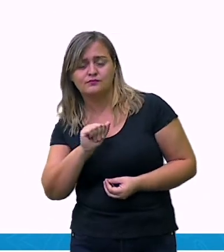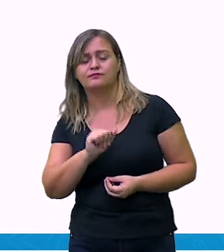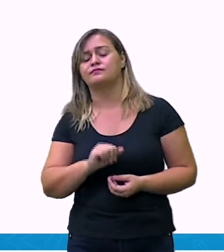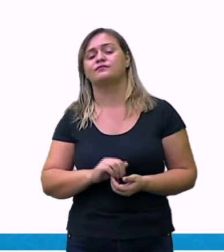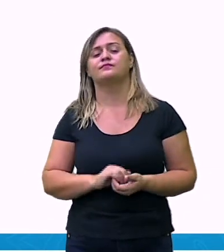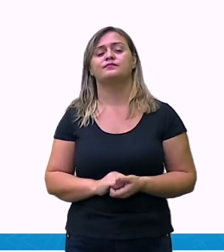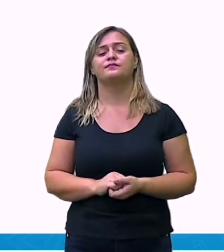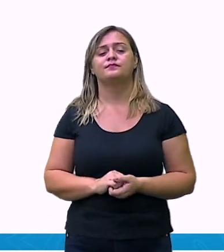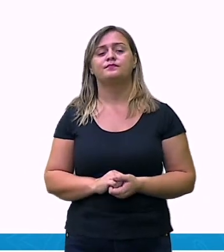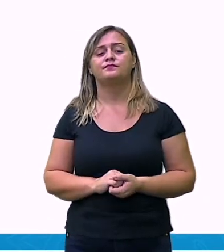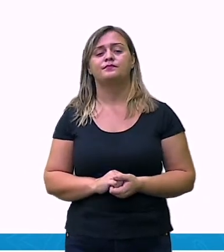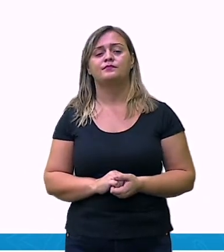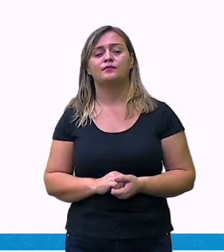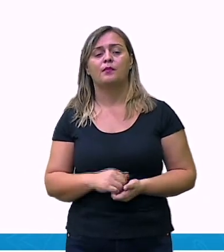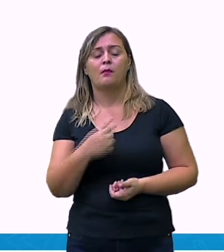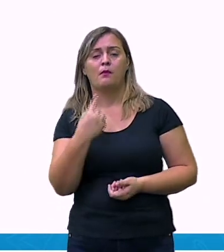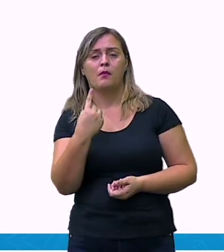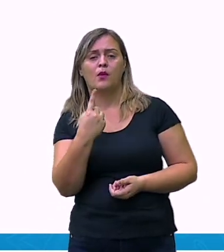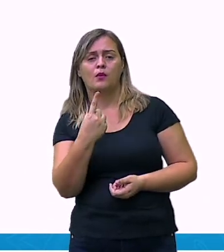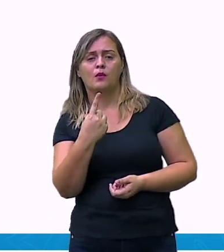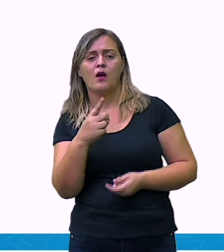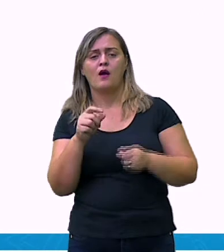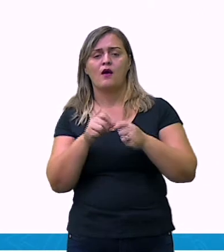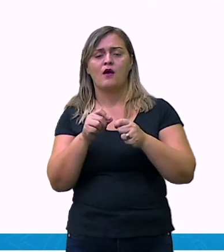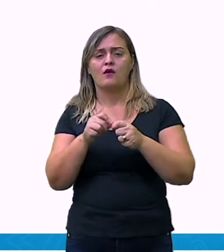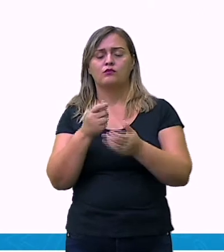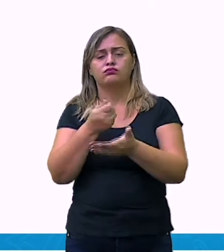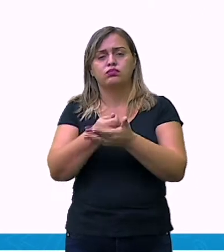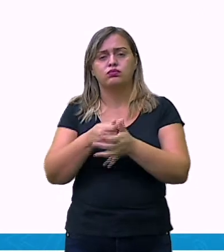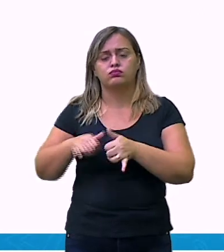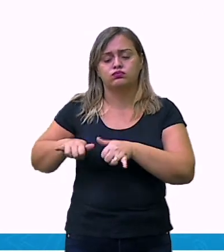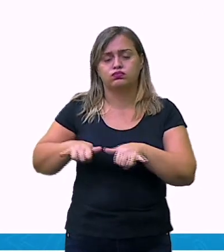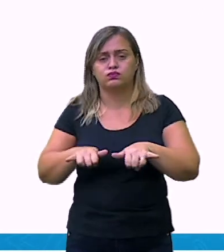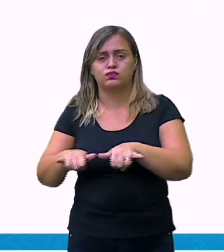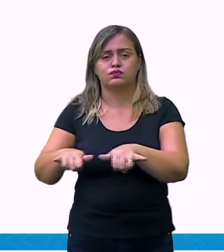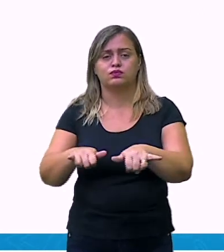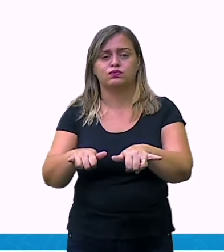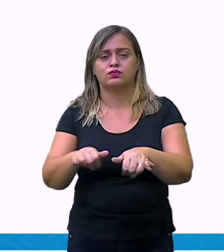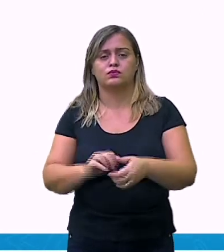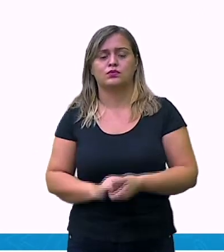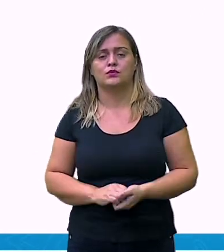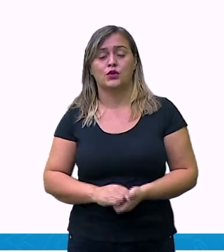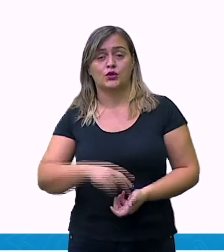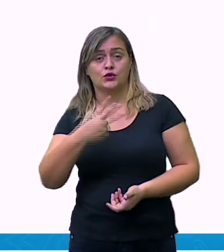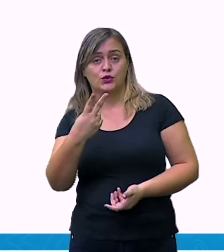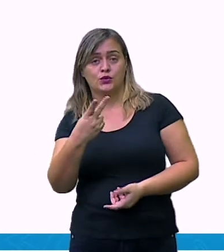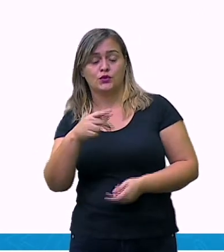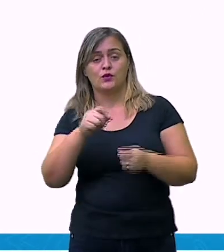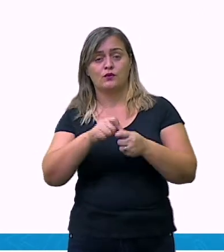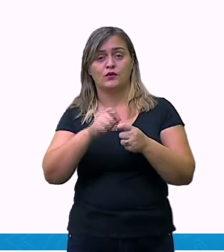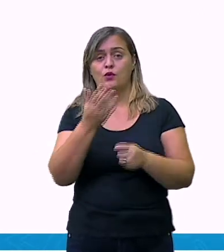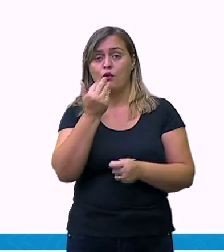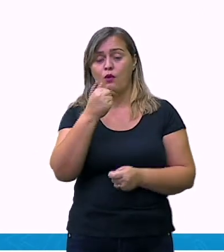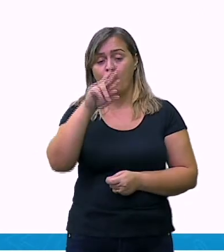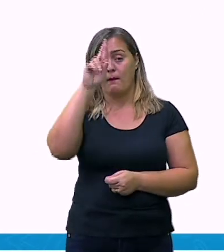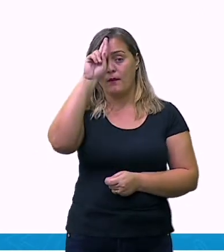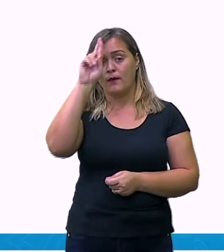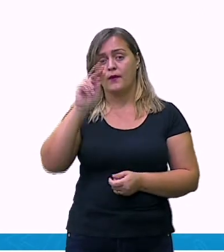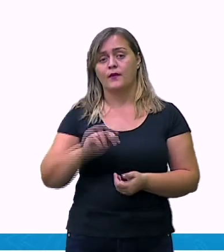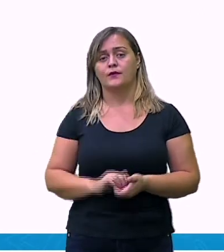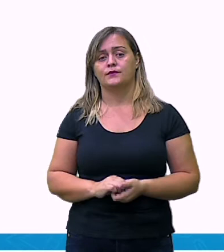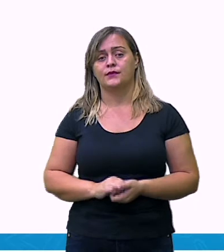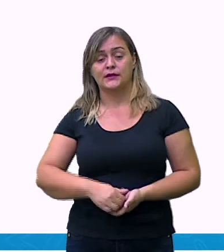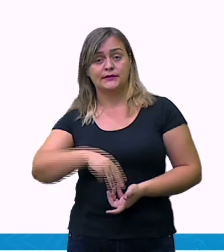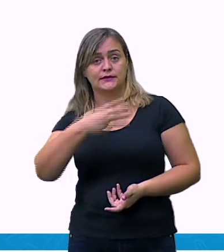alternativas. Número 1, fazer as compras no supermercado. Número 2, fazer almoço.